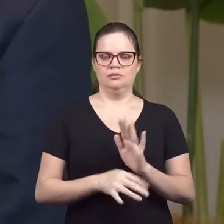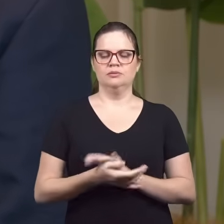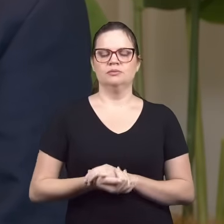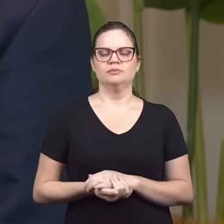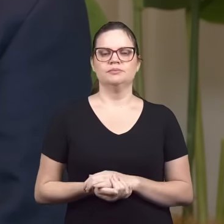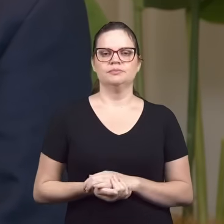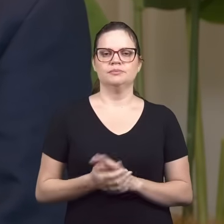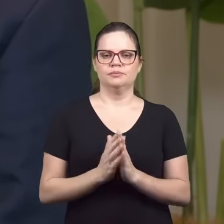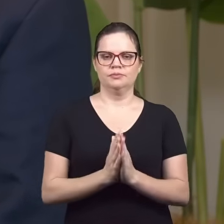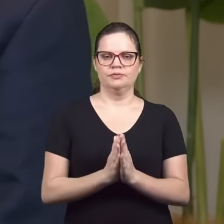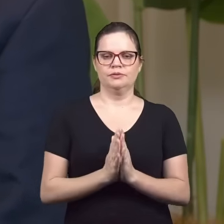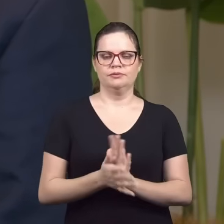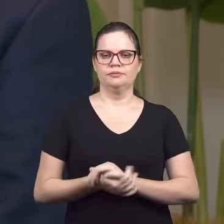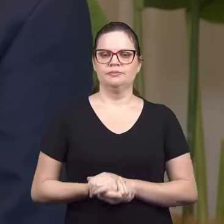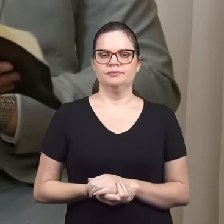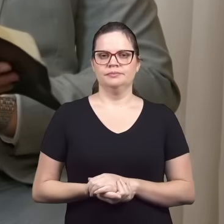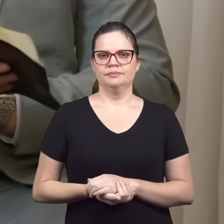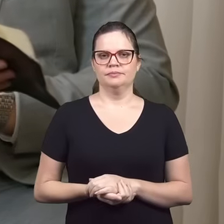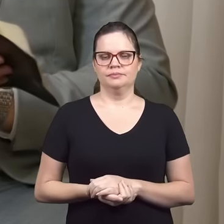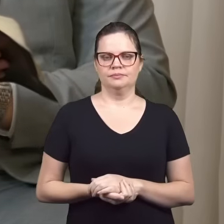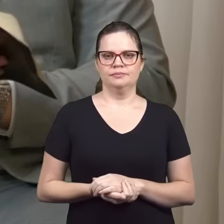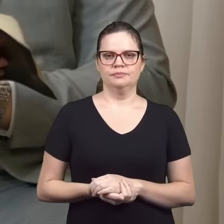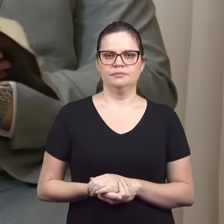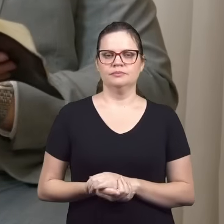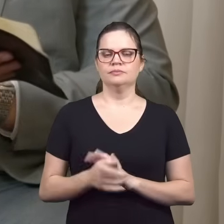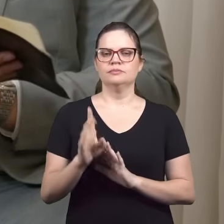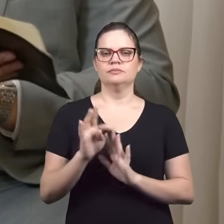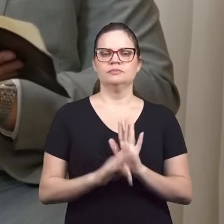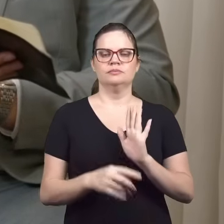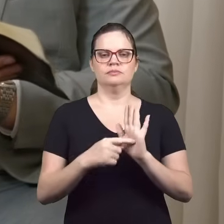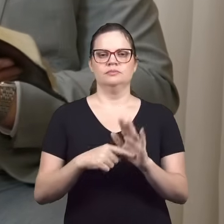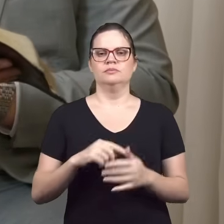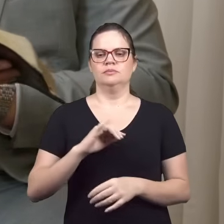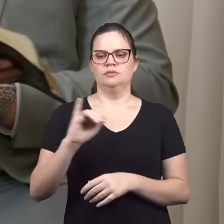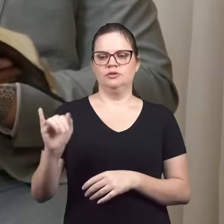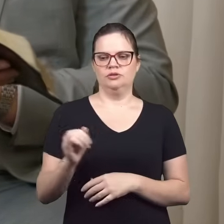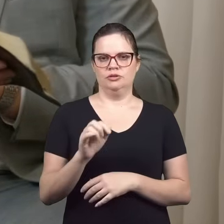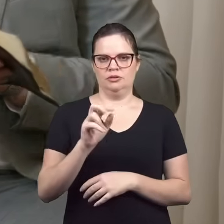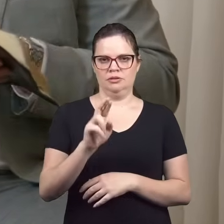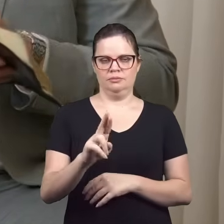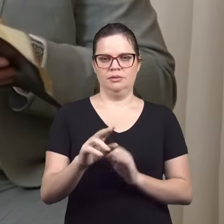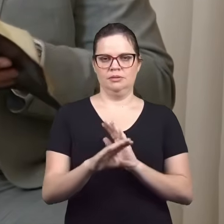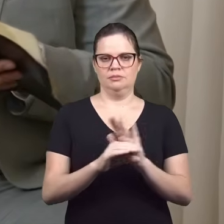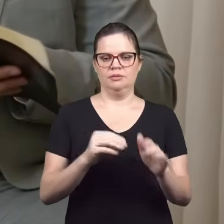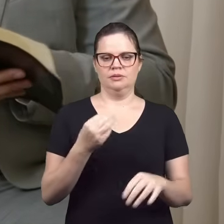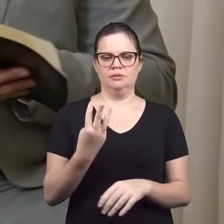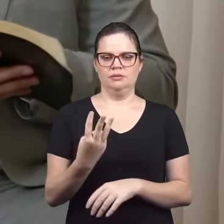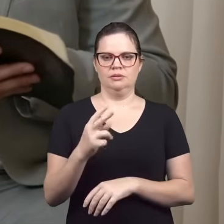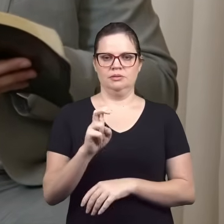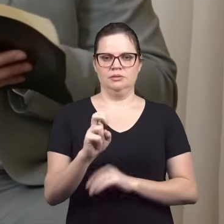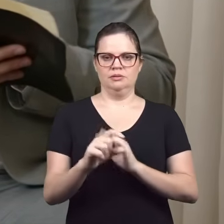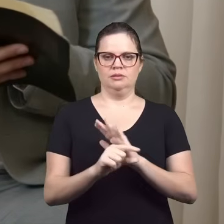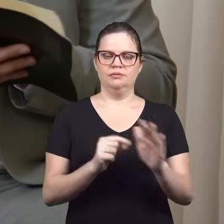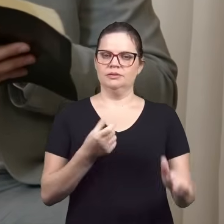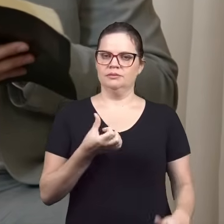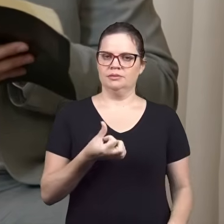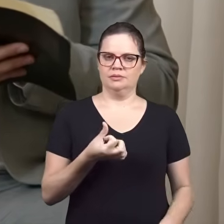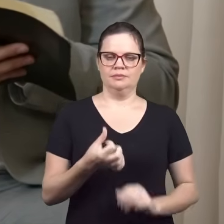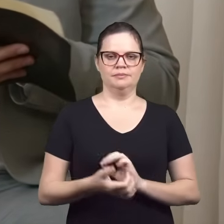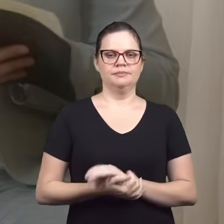versículos. Por favor, Jean. Nosso texto base está em Jeremias, capítulo 35, versículo